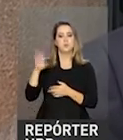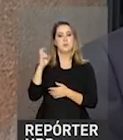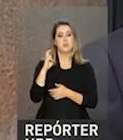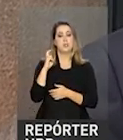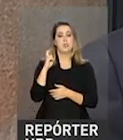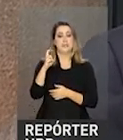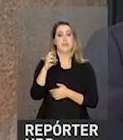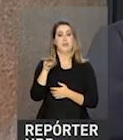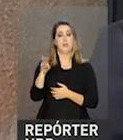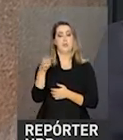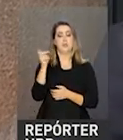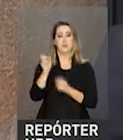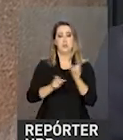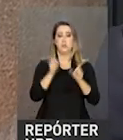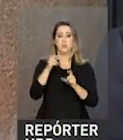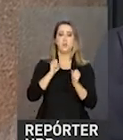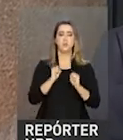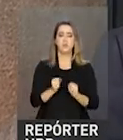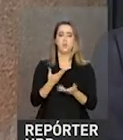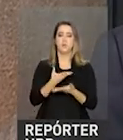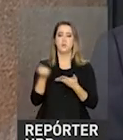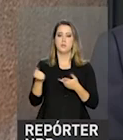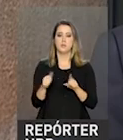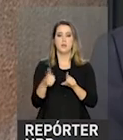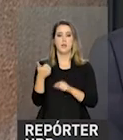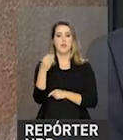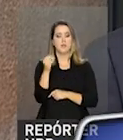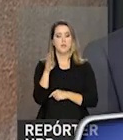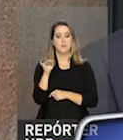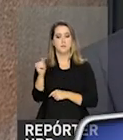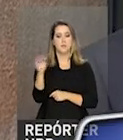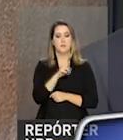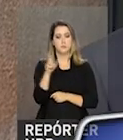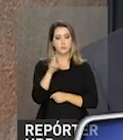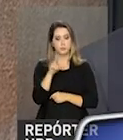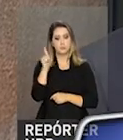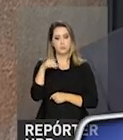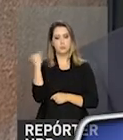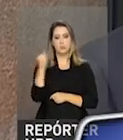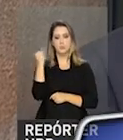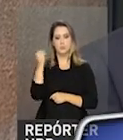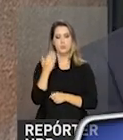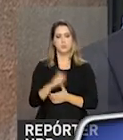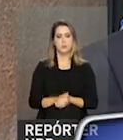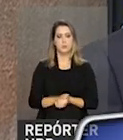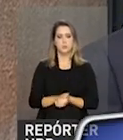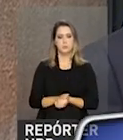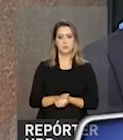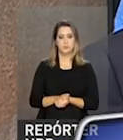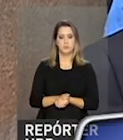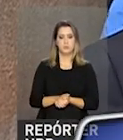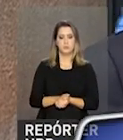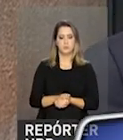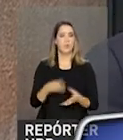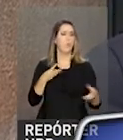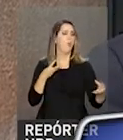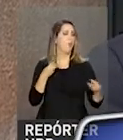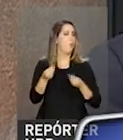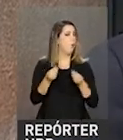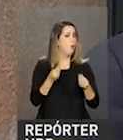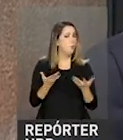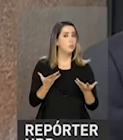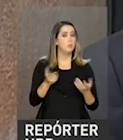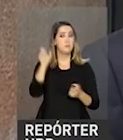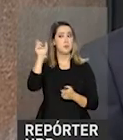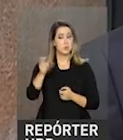5 milhões de pessoas que podem sacar ainda 10 bilhões de reais. É uma importância muito considerável. Como que o trabalhador